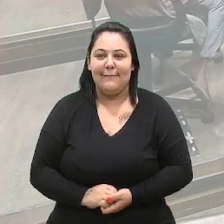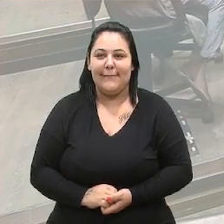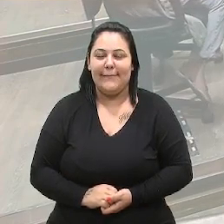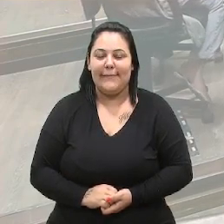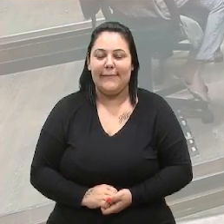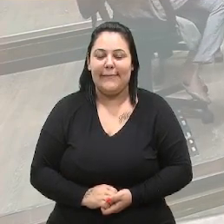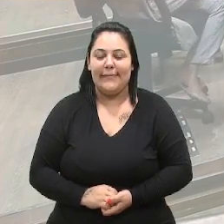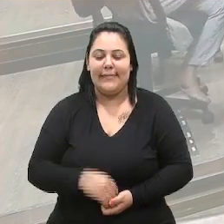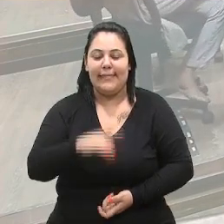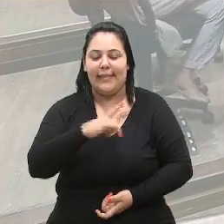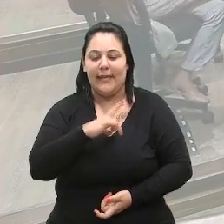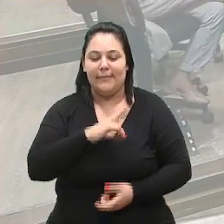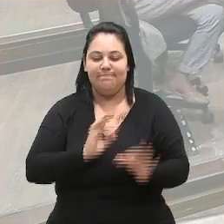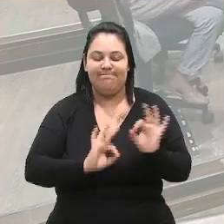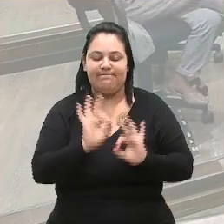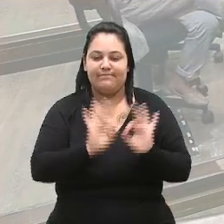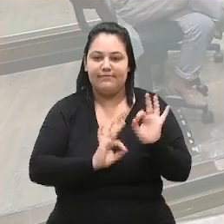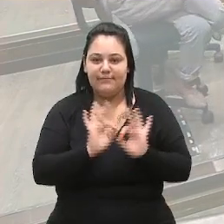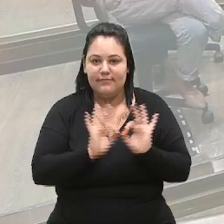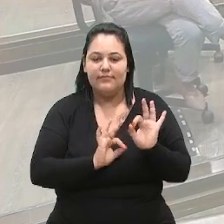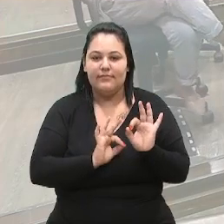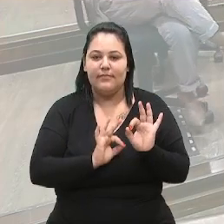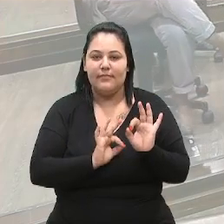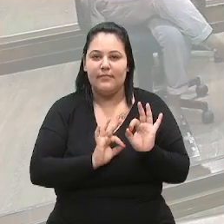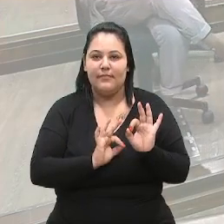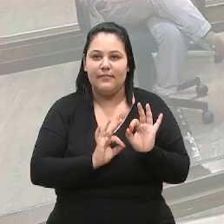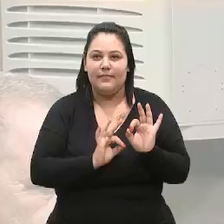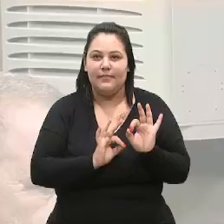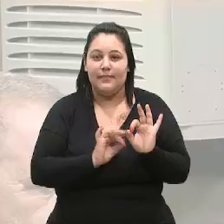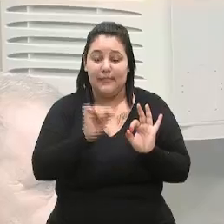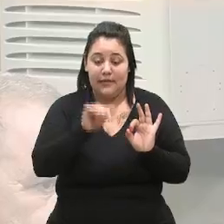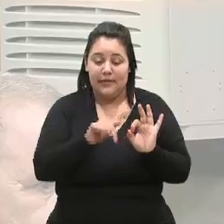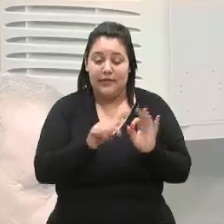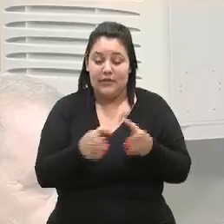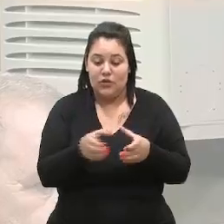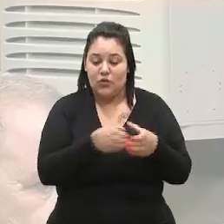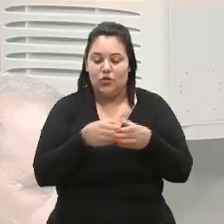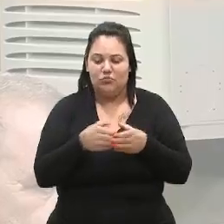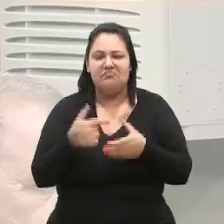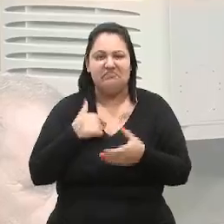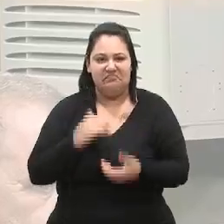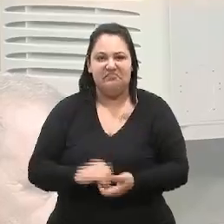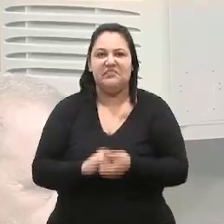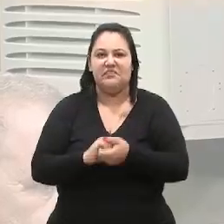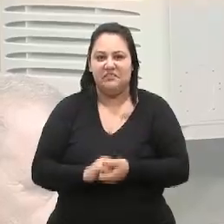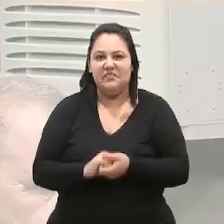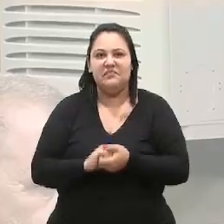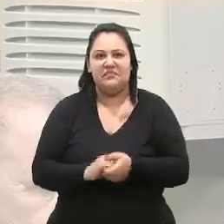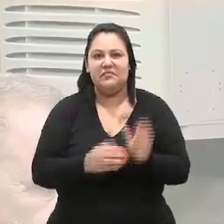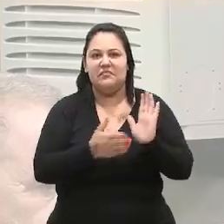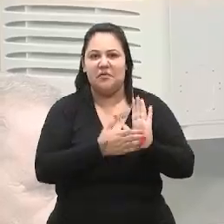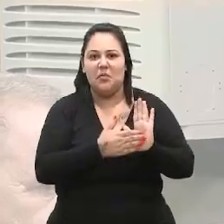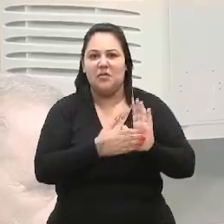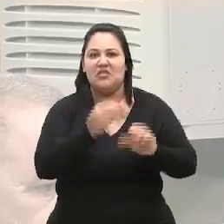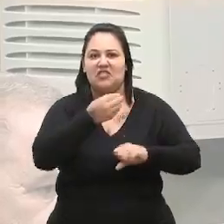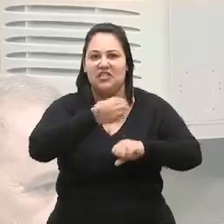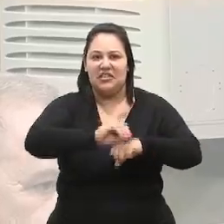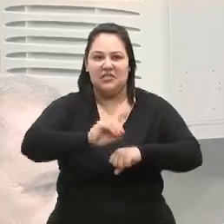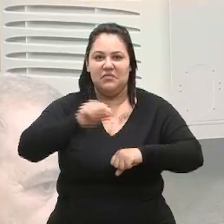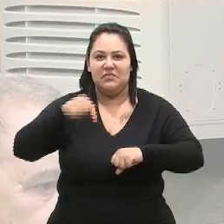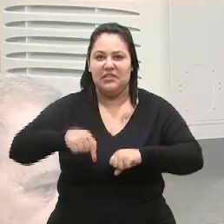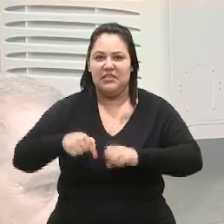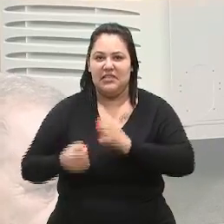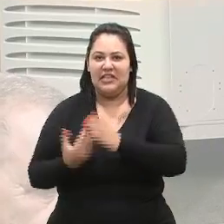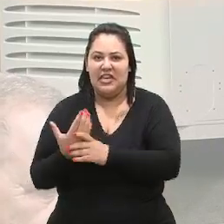baita projeto. E esta frente parlamentar, olha, cumprimento pela proposição dessa matéria